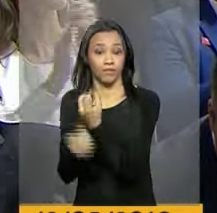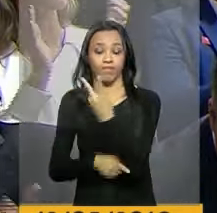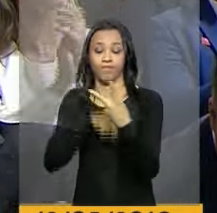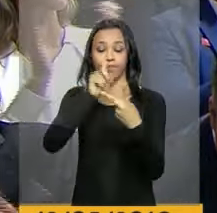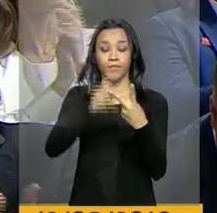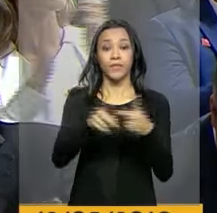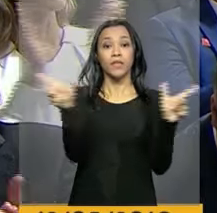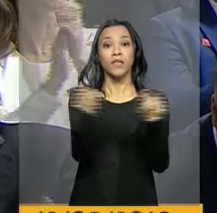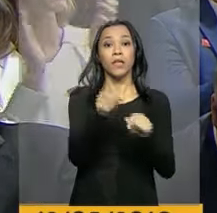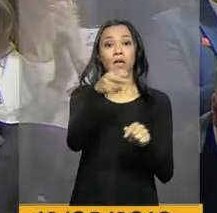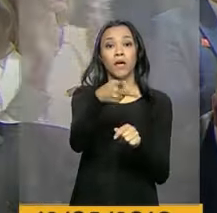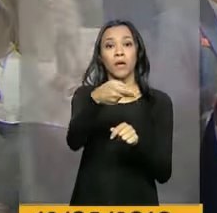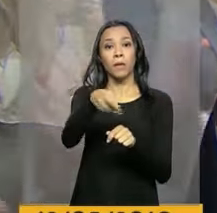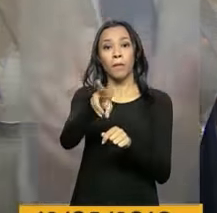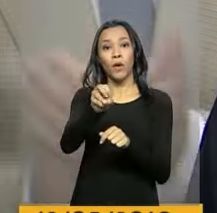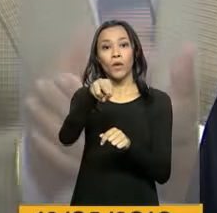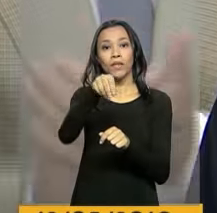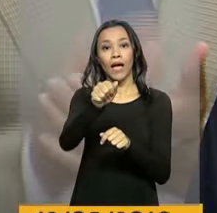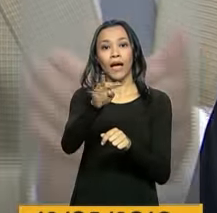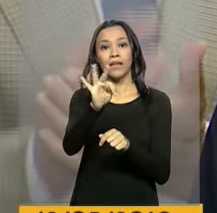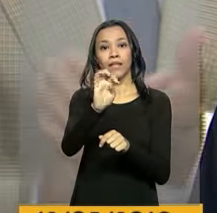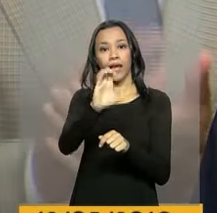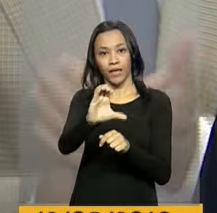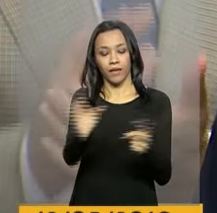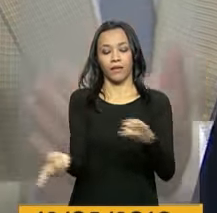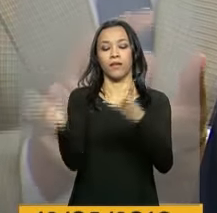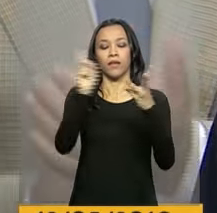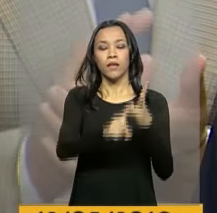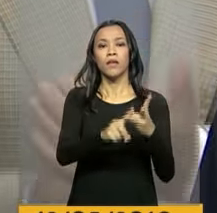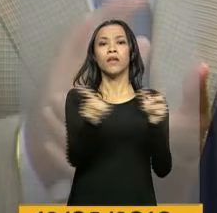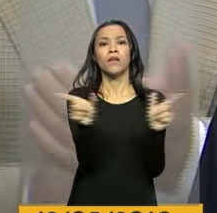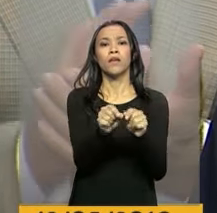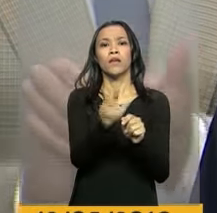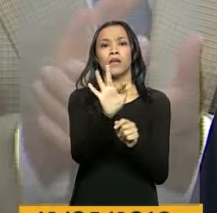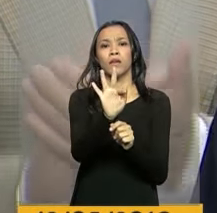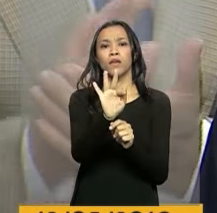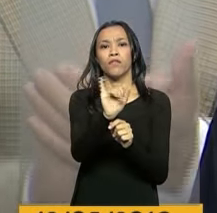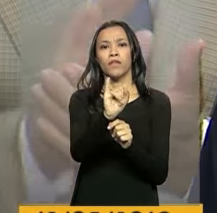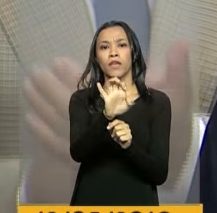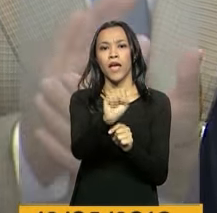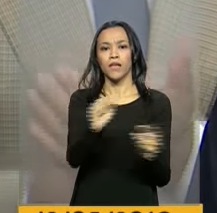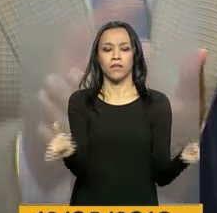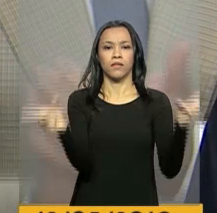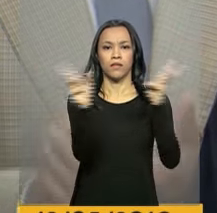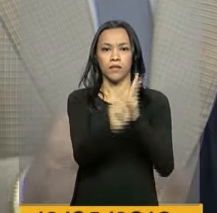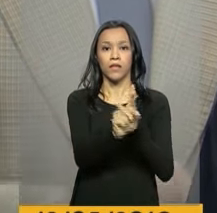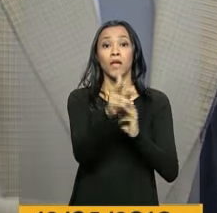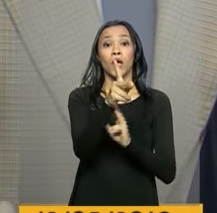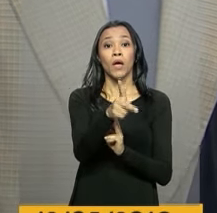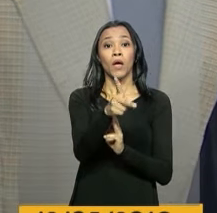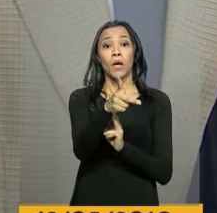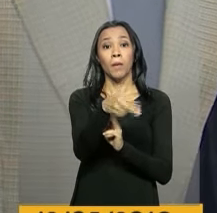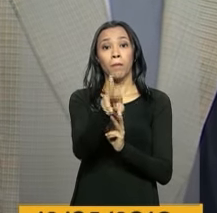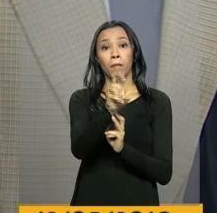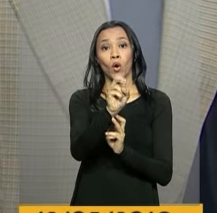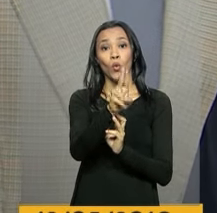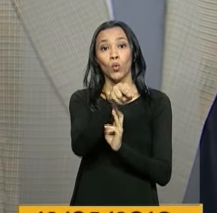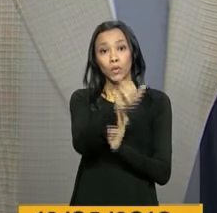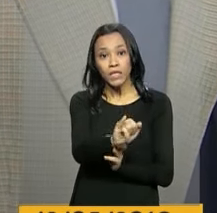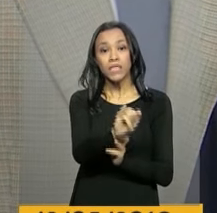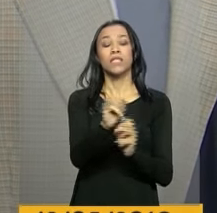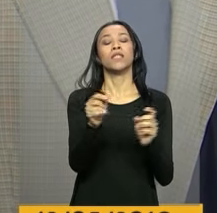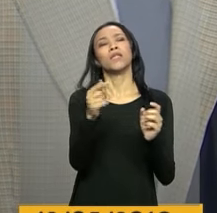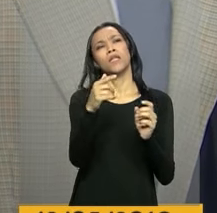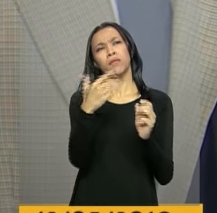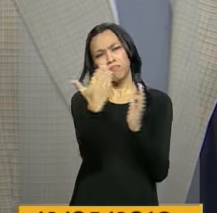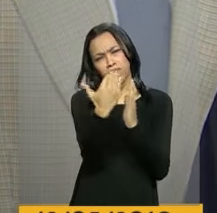o Pronatec, o Fies, o ProUni, o Minha Casa Minha Vida,